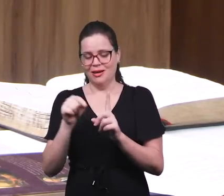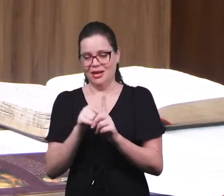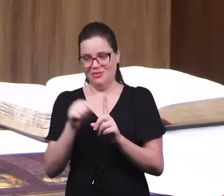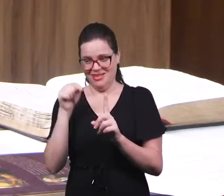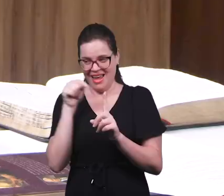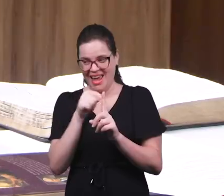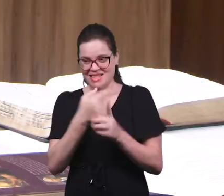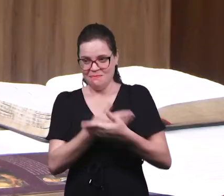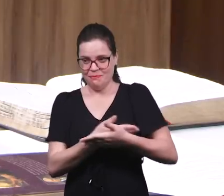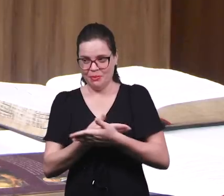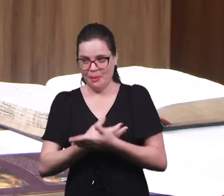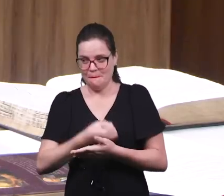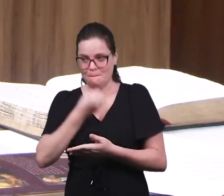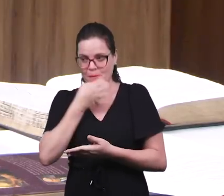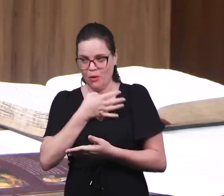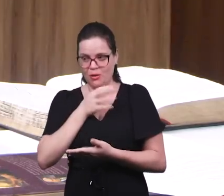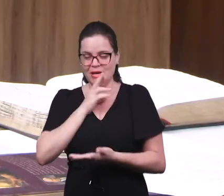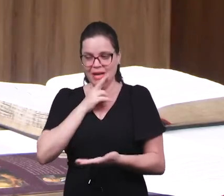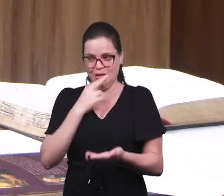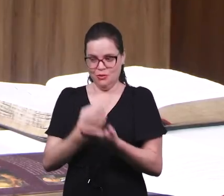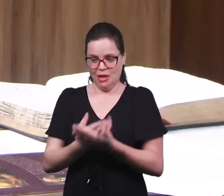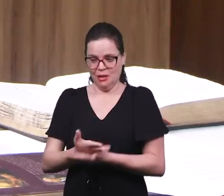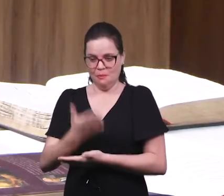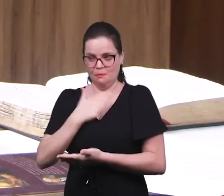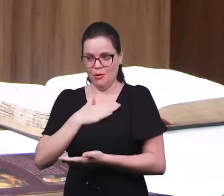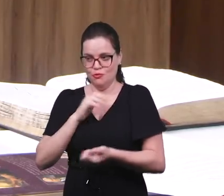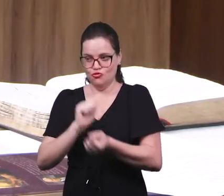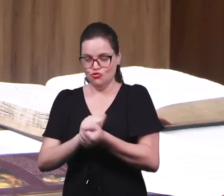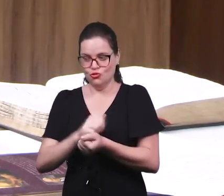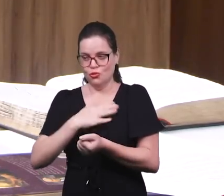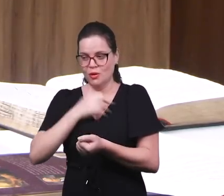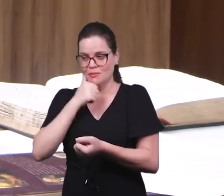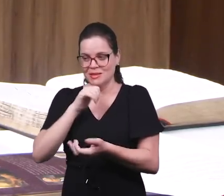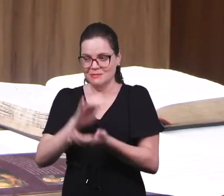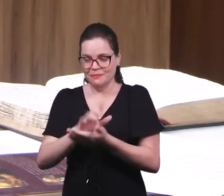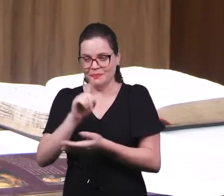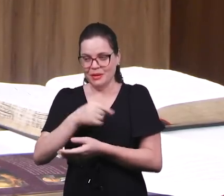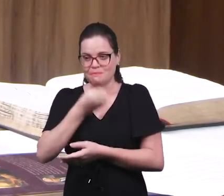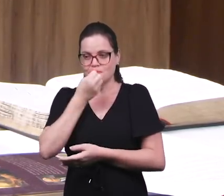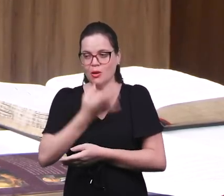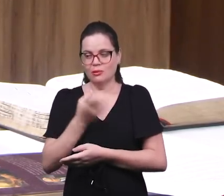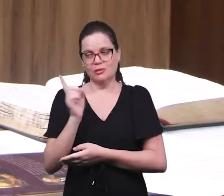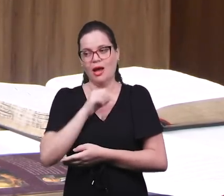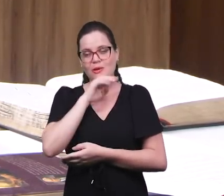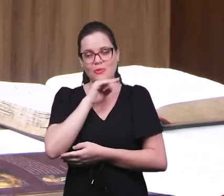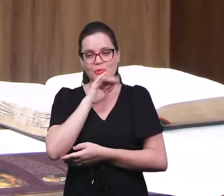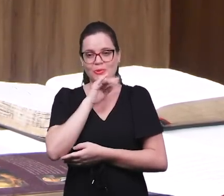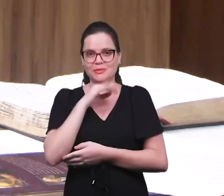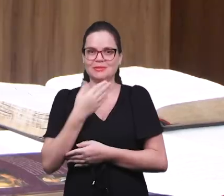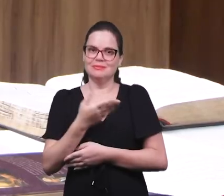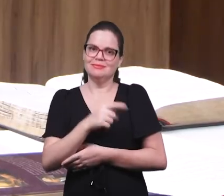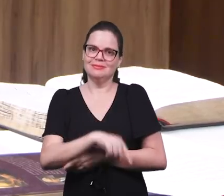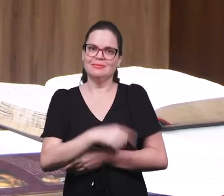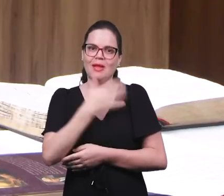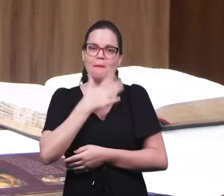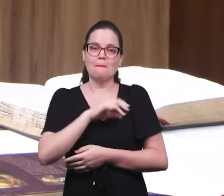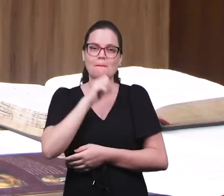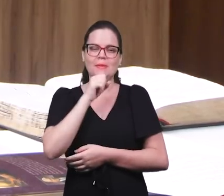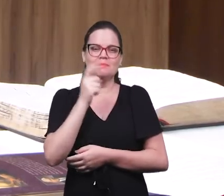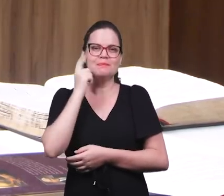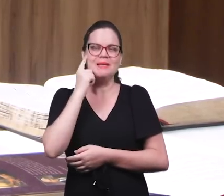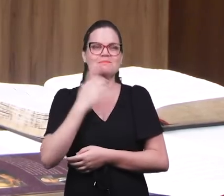não vai sair não, vai sair coisa ruim. Ele mesmo já reconheceu que ia sair coisa ruim, isso é um Nero da vida, né? E Nero foi aquele homem reconhecido